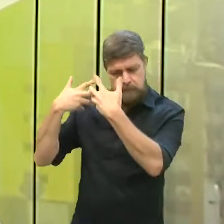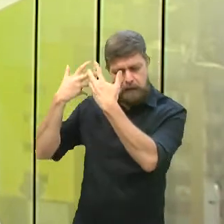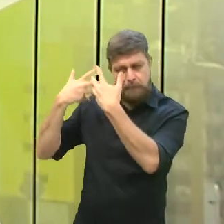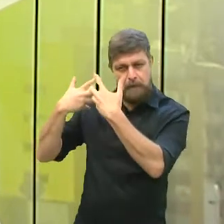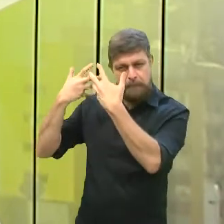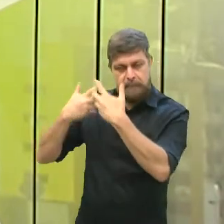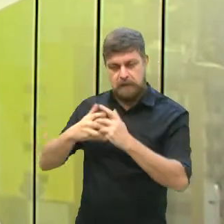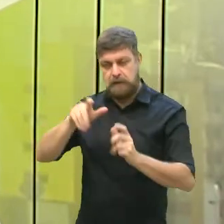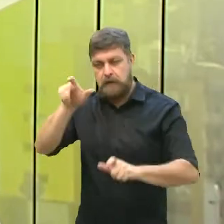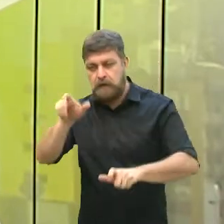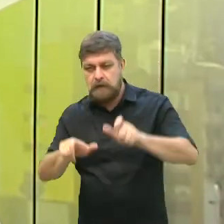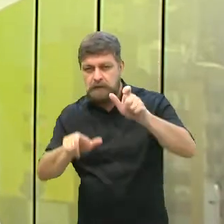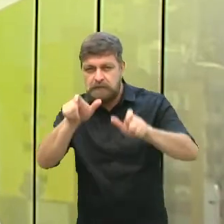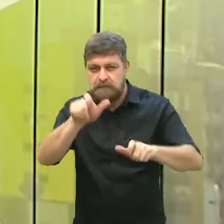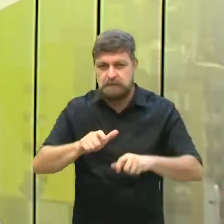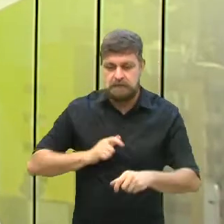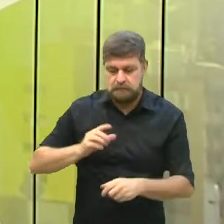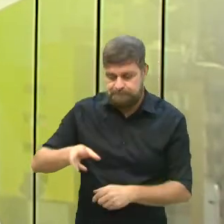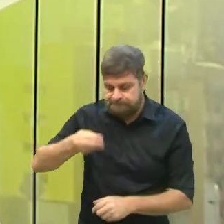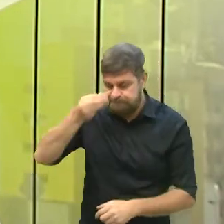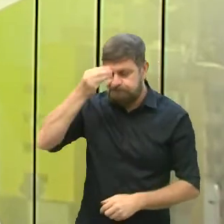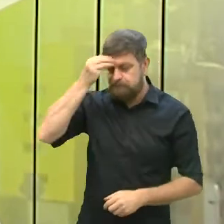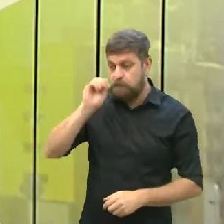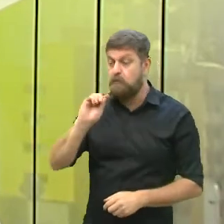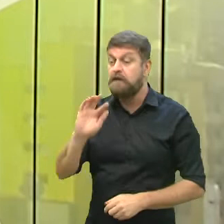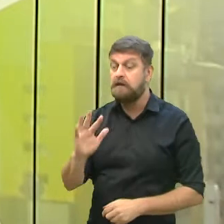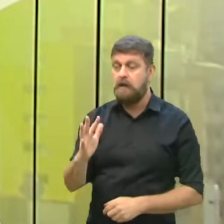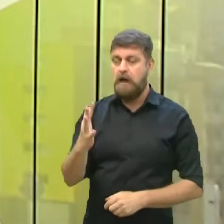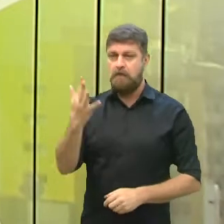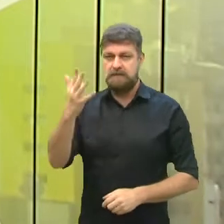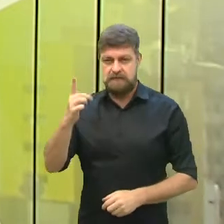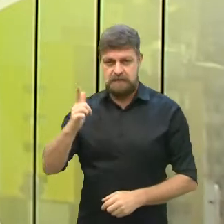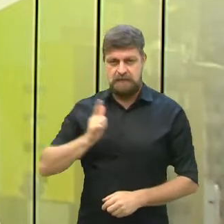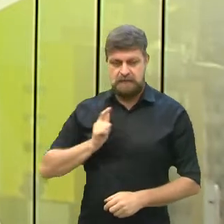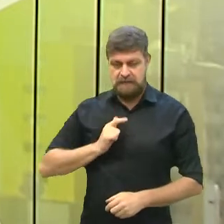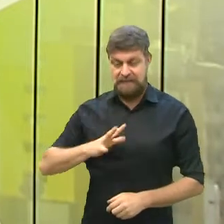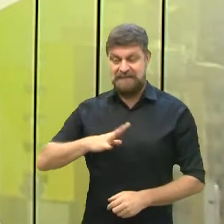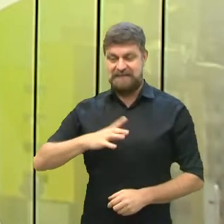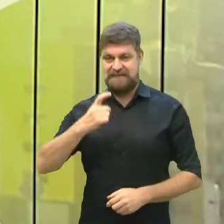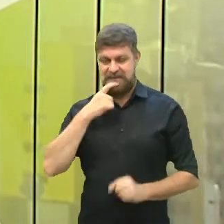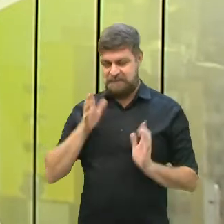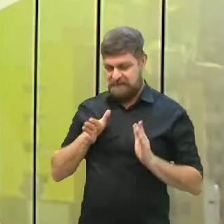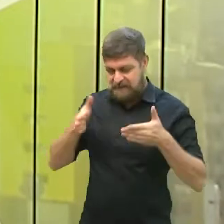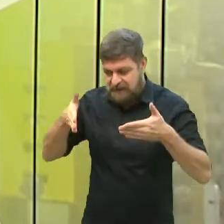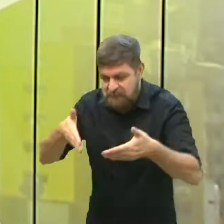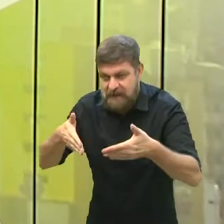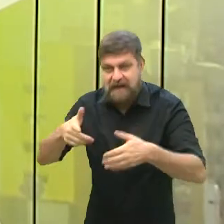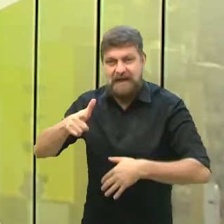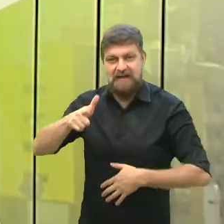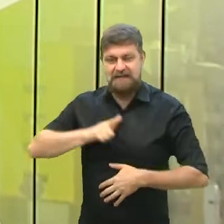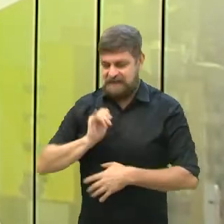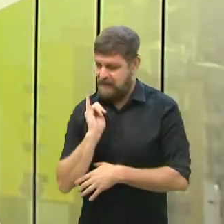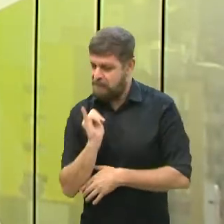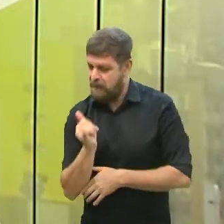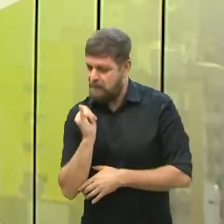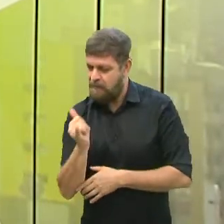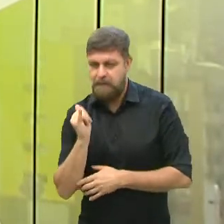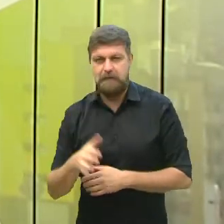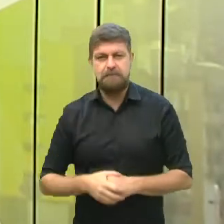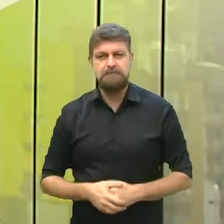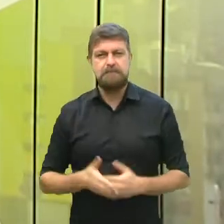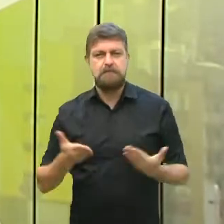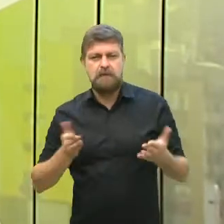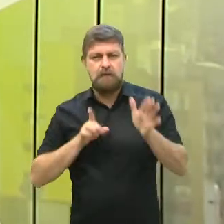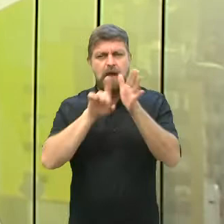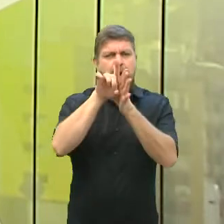pena as pessoas terem ciência do que está acontecendo e se tratando de Campinas, a gente tem que falar. Vamos falar um pouquinho sobre